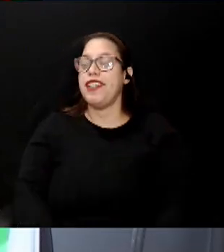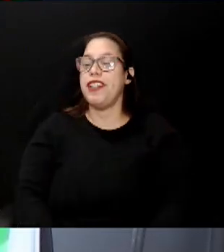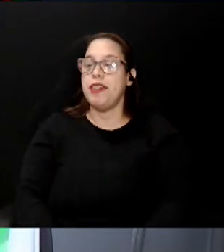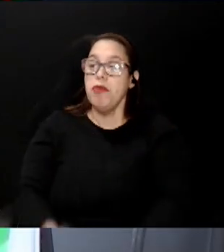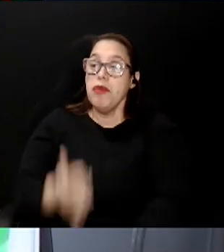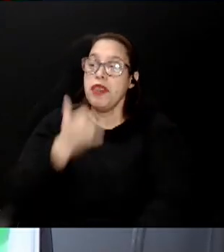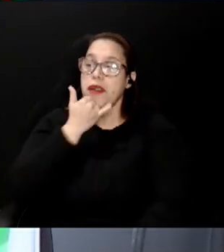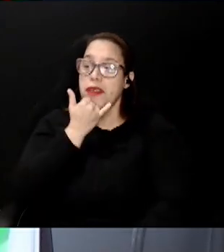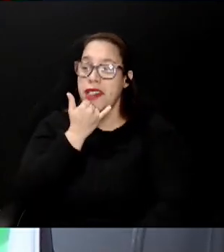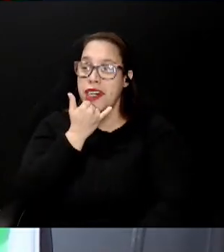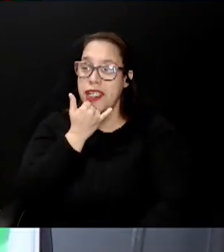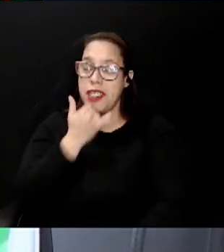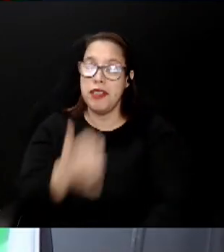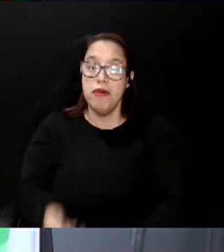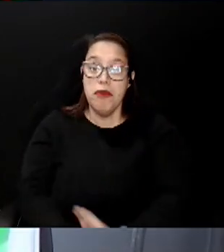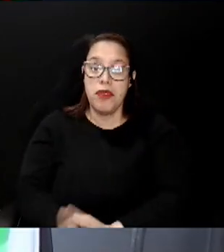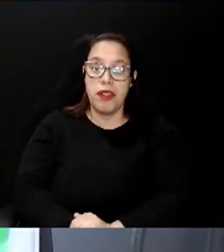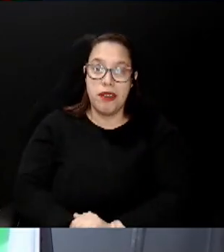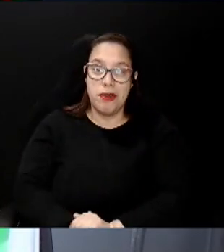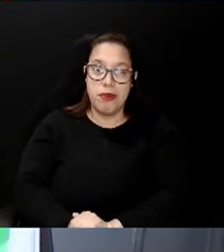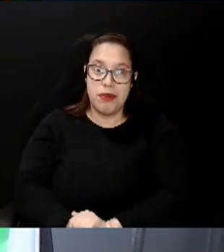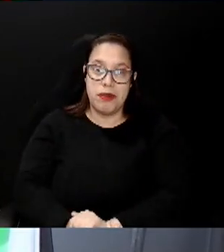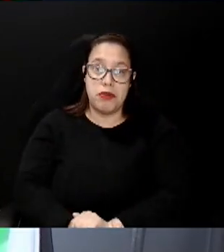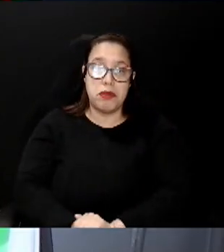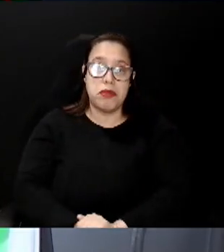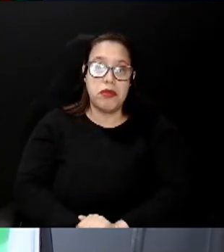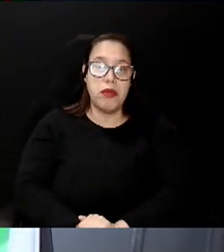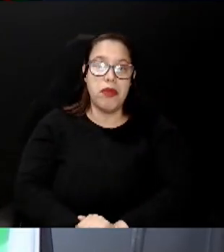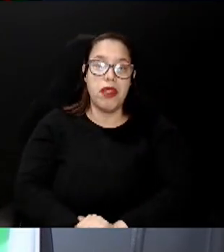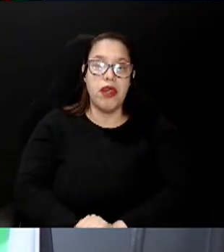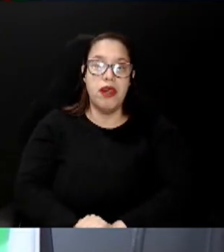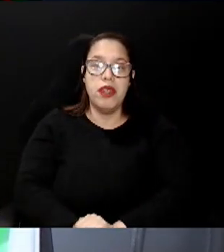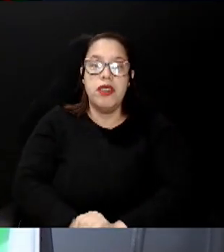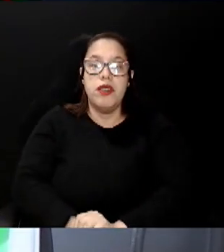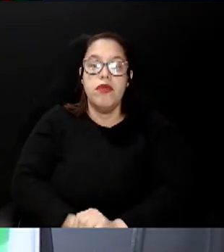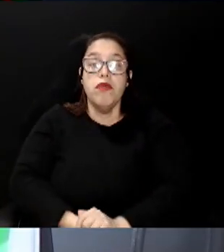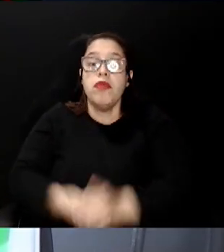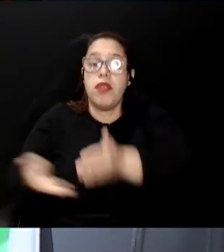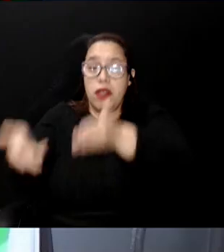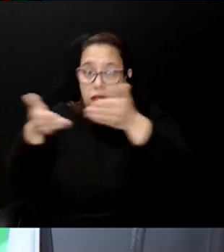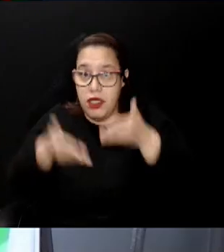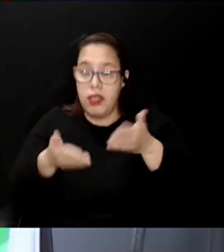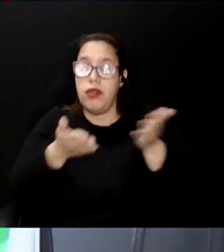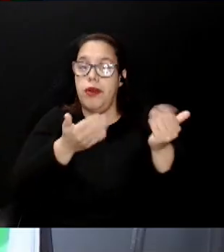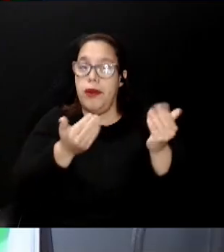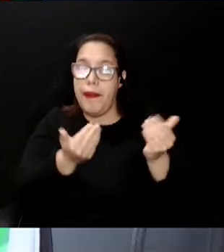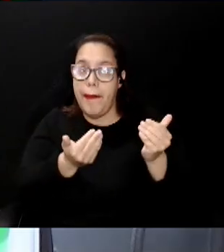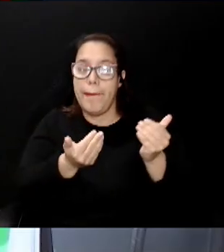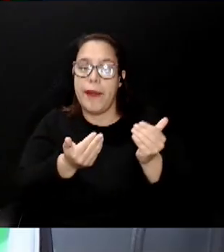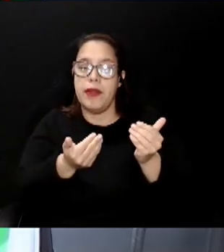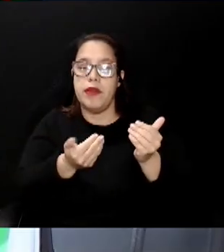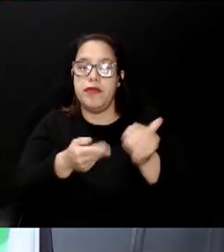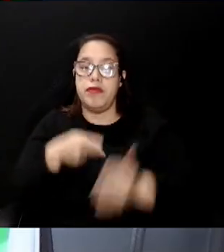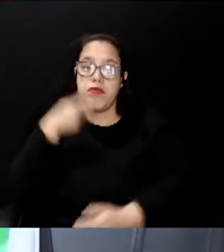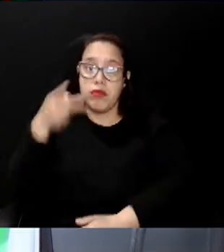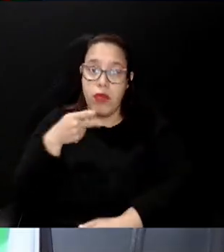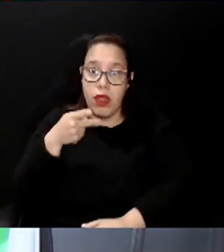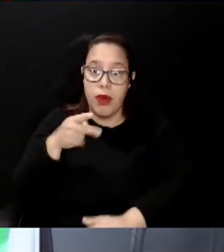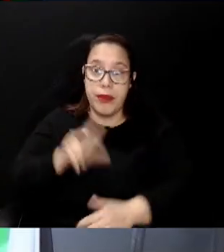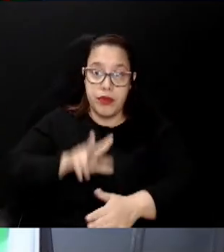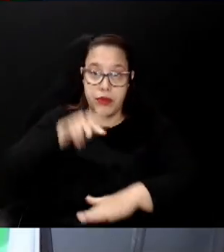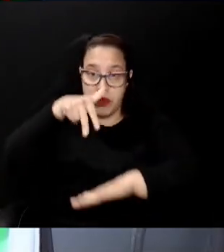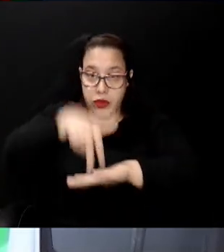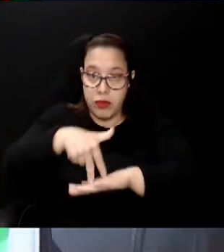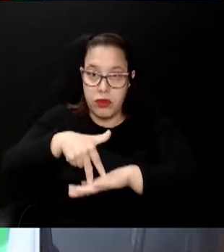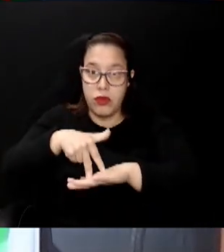aos municípios, né, para que tragam o jovem, porque quando a gente fala Ocupe SUS, é para o jovem